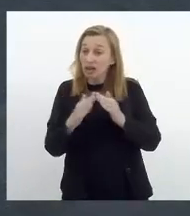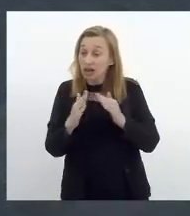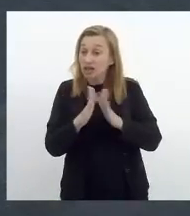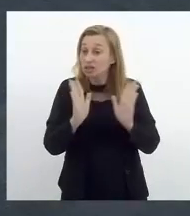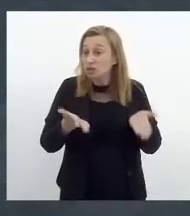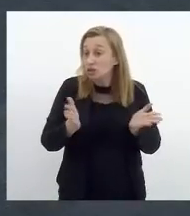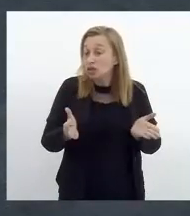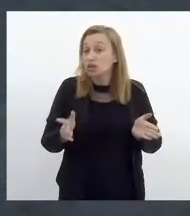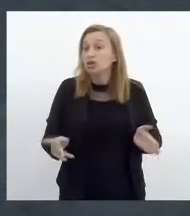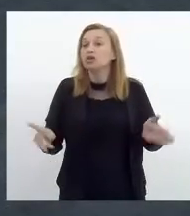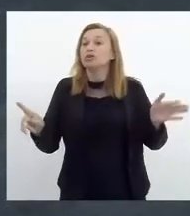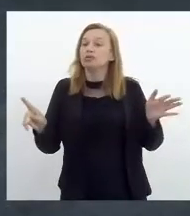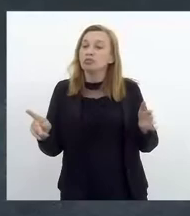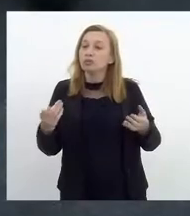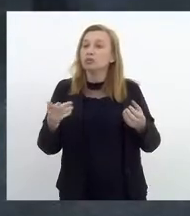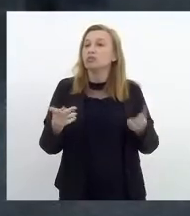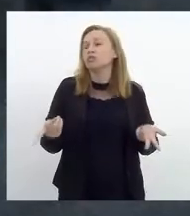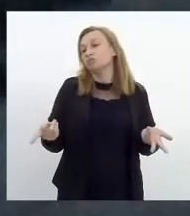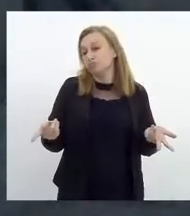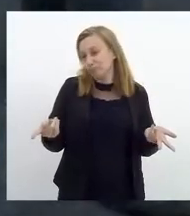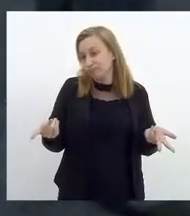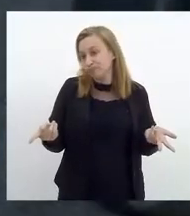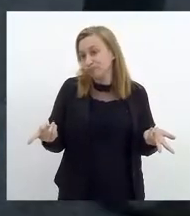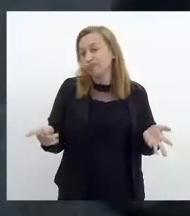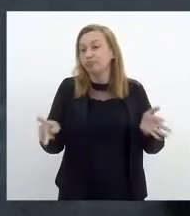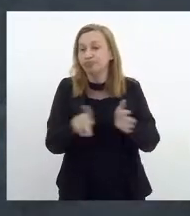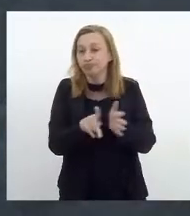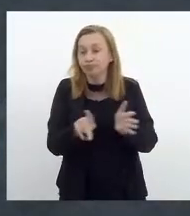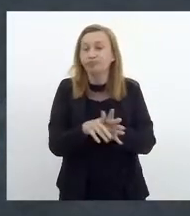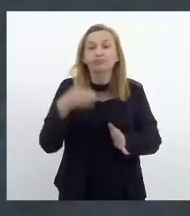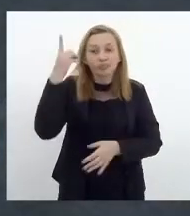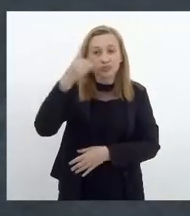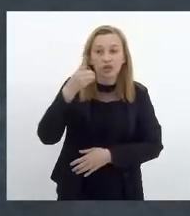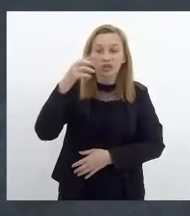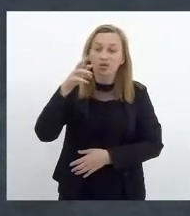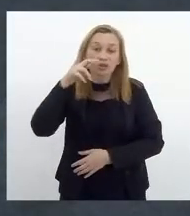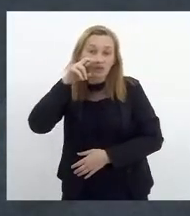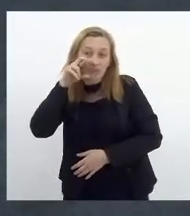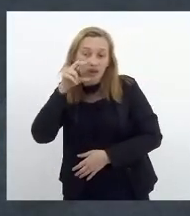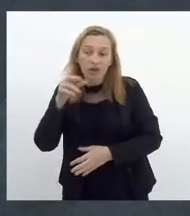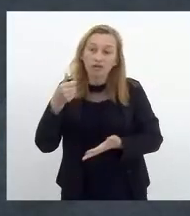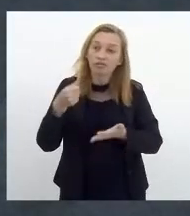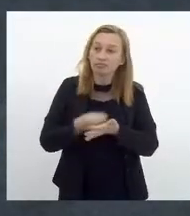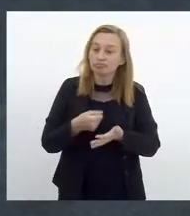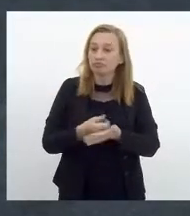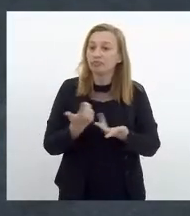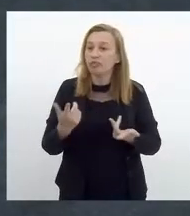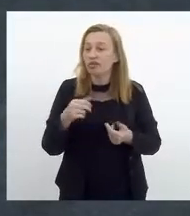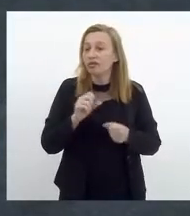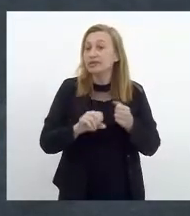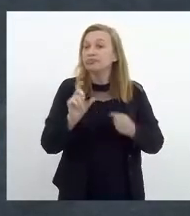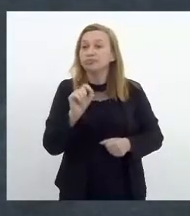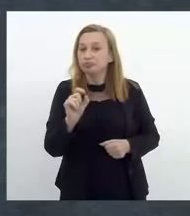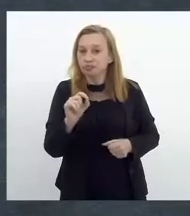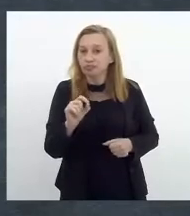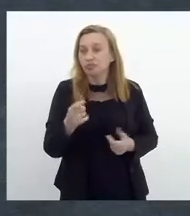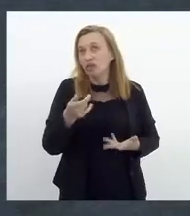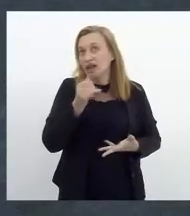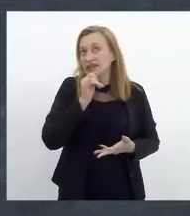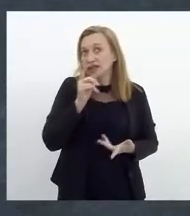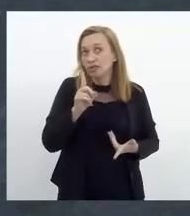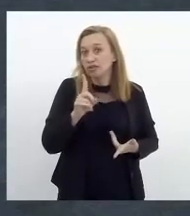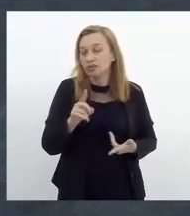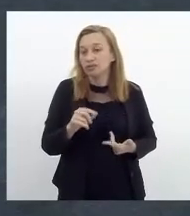do deputado Rosenberg, também é uma tentativa de fazer com que aquilo que, por exemplo, não